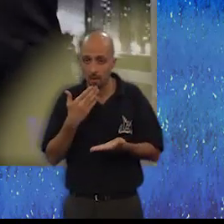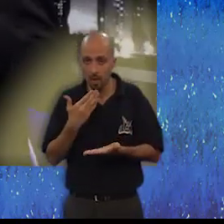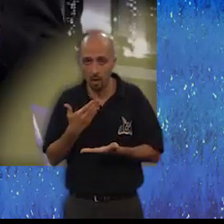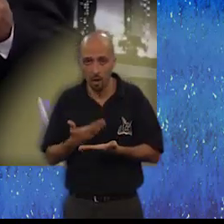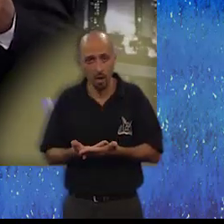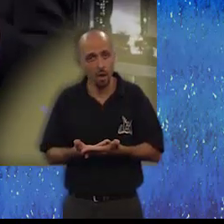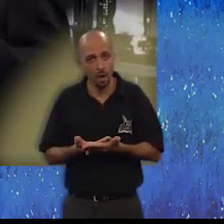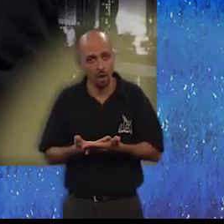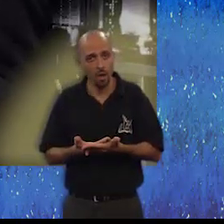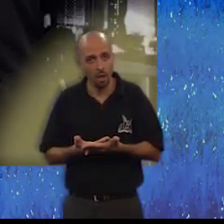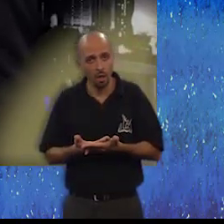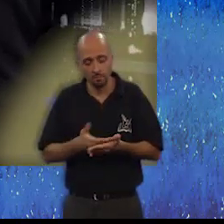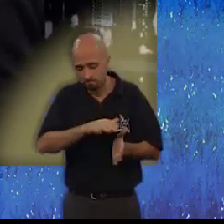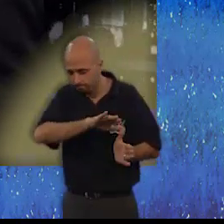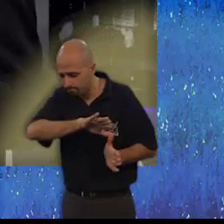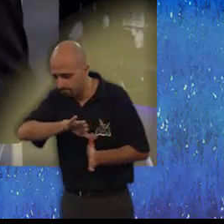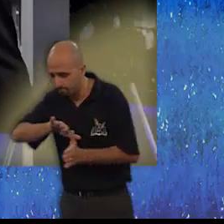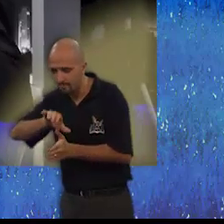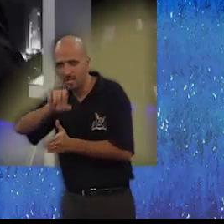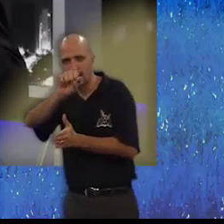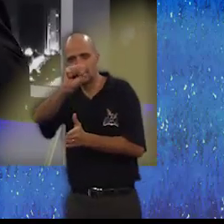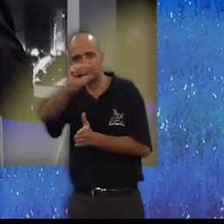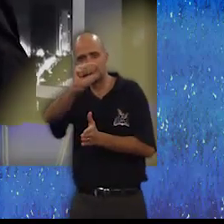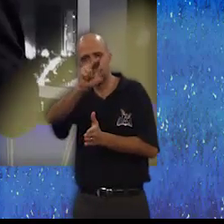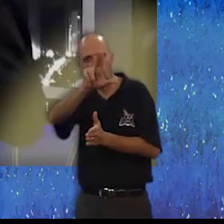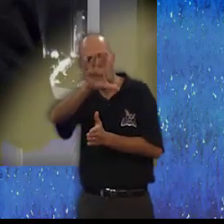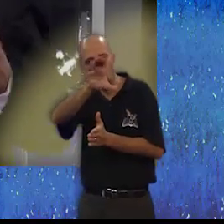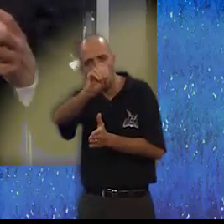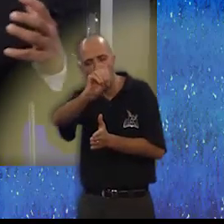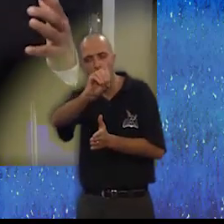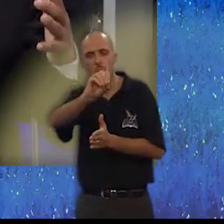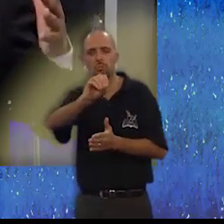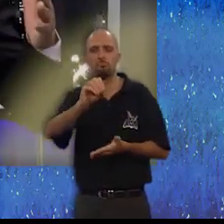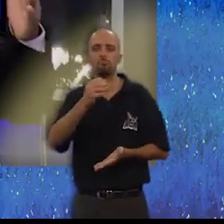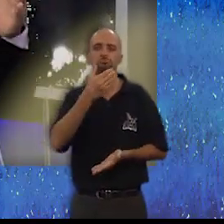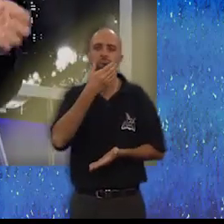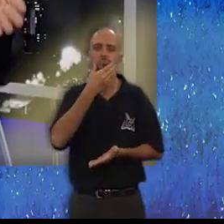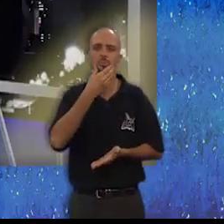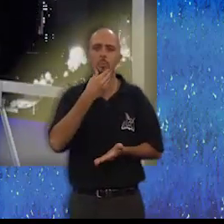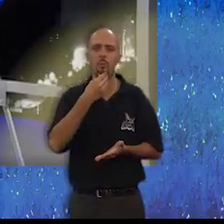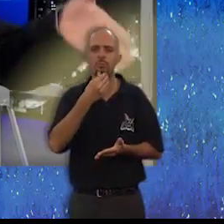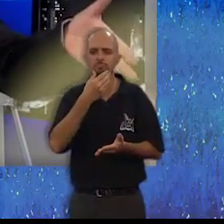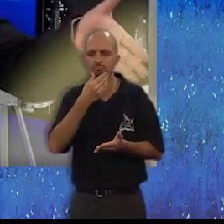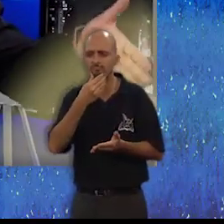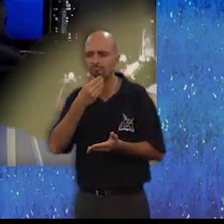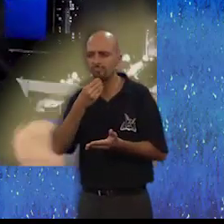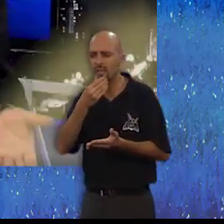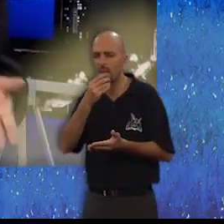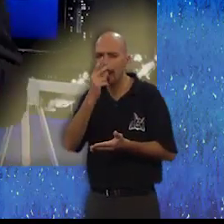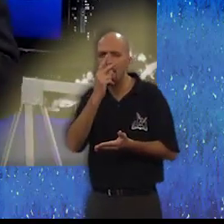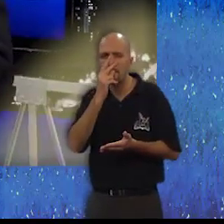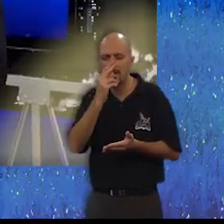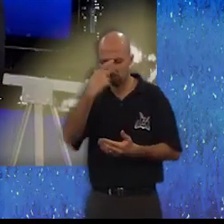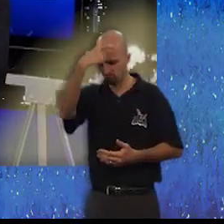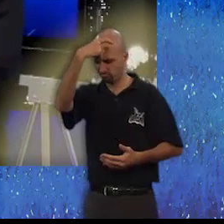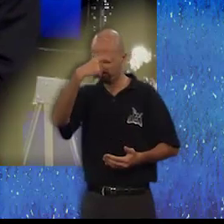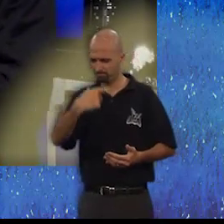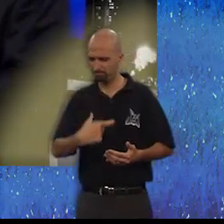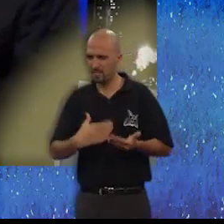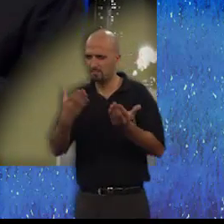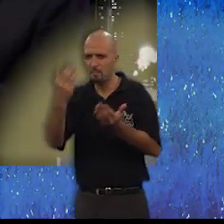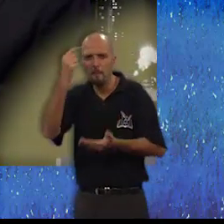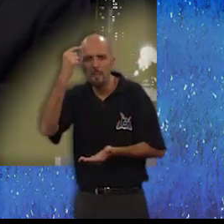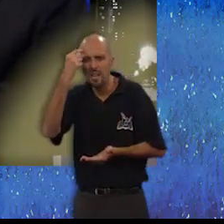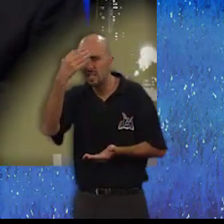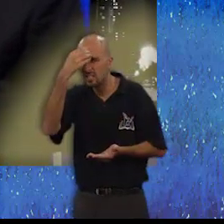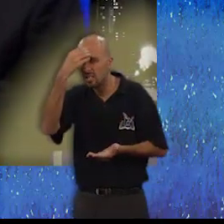um perseguidor dos cristãos. Saulo era uma pessoa que estava seguindo um caminho e que achava que o cristianismo